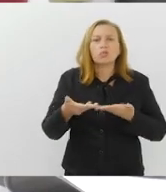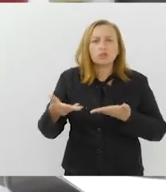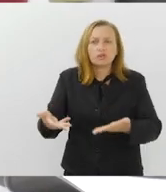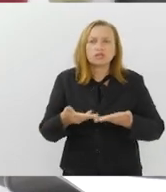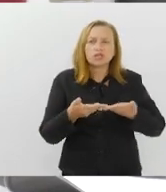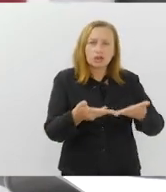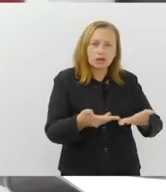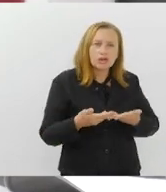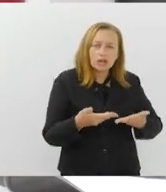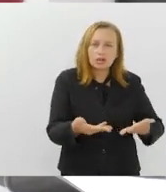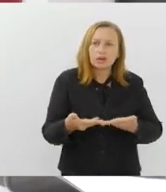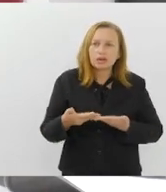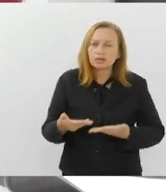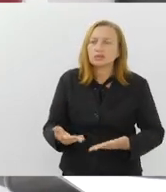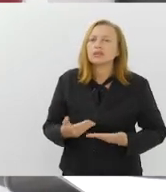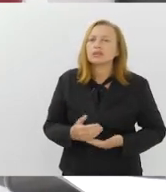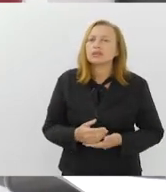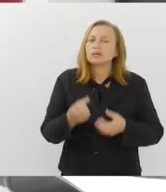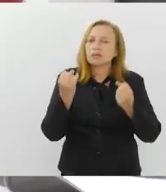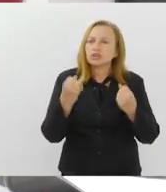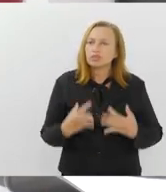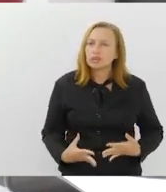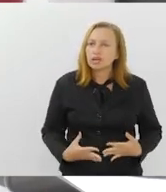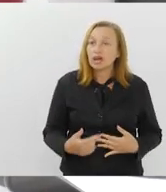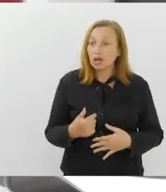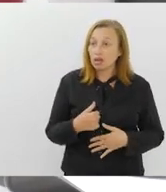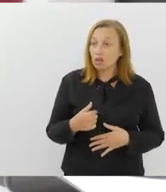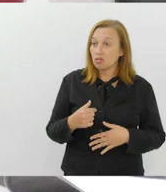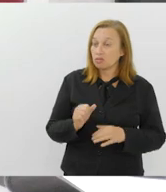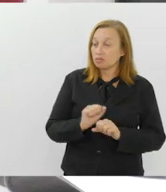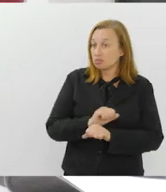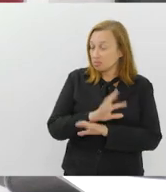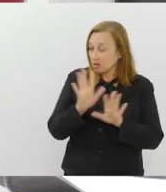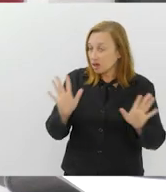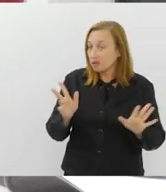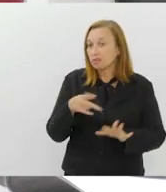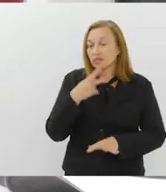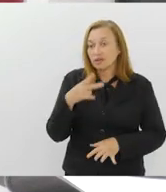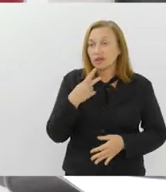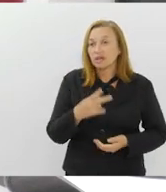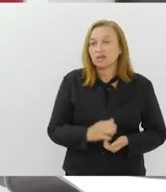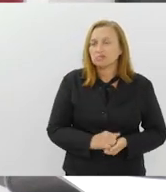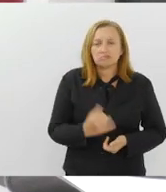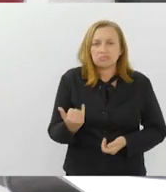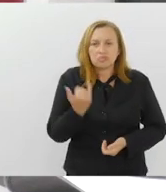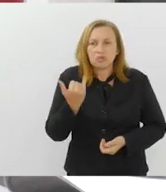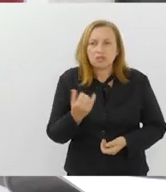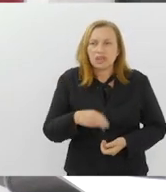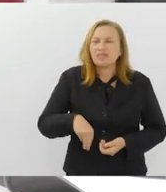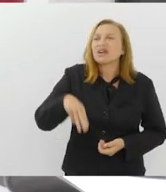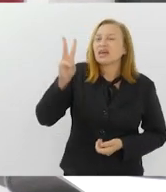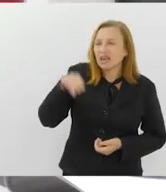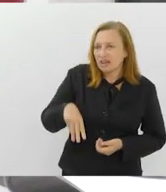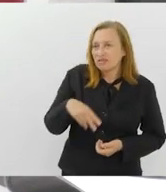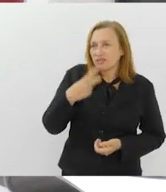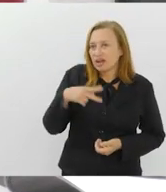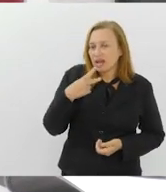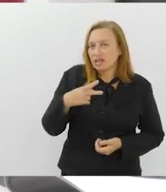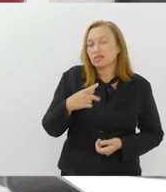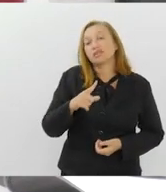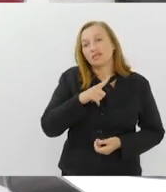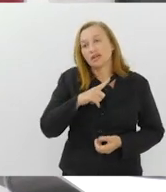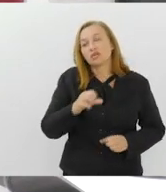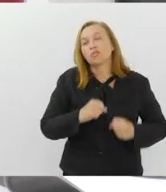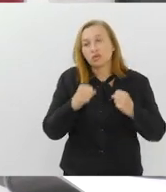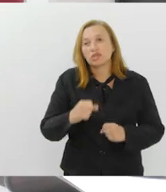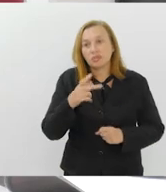eventual convocação, convite para esclarecimentos. Eu fui muito tácito a dizer que não me importava quem dissesse ou que tivesse o poder suficiente